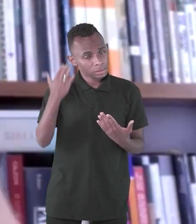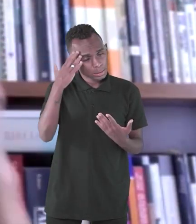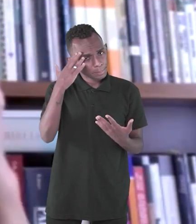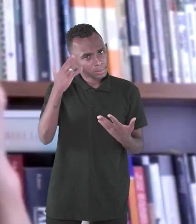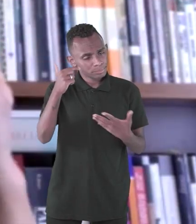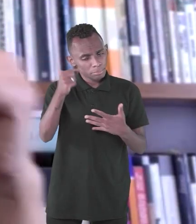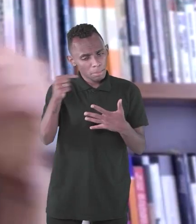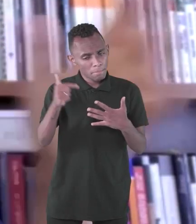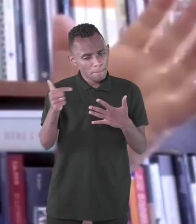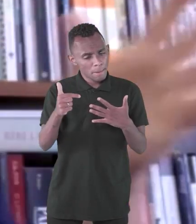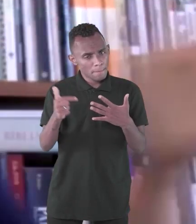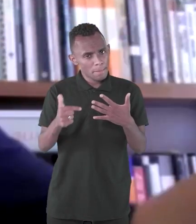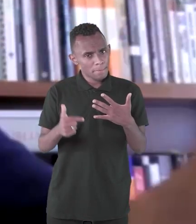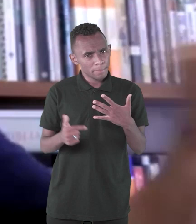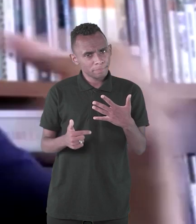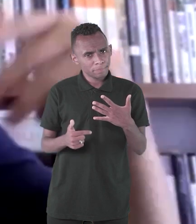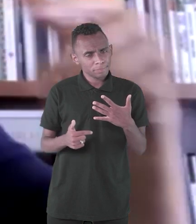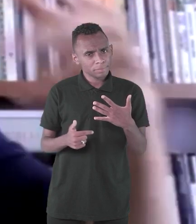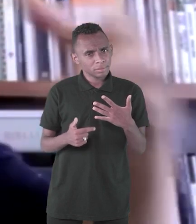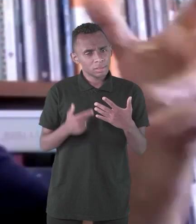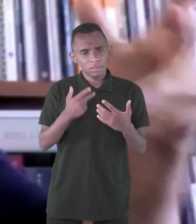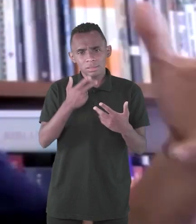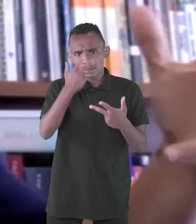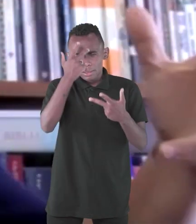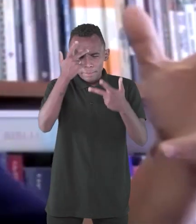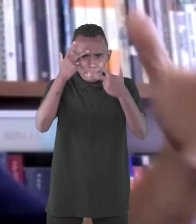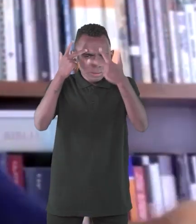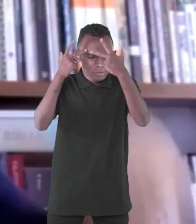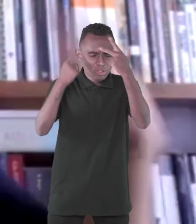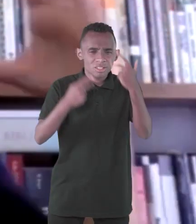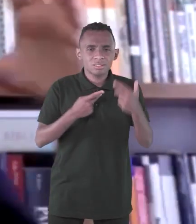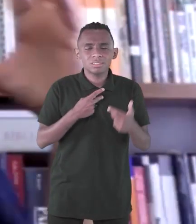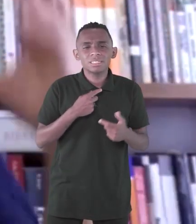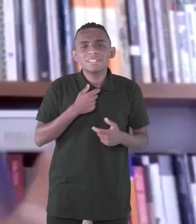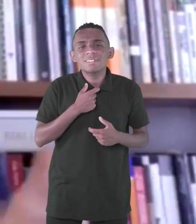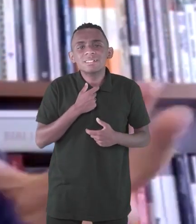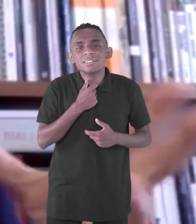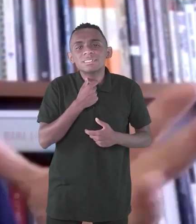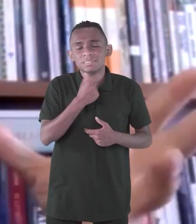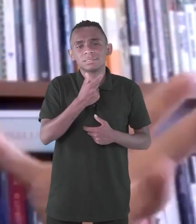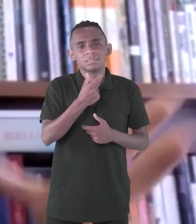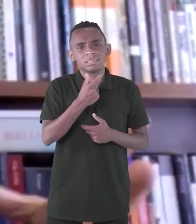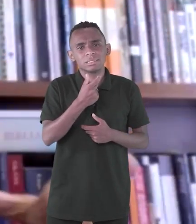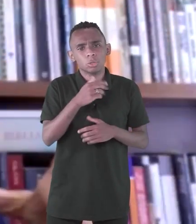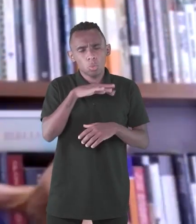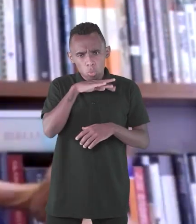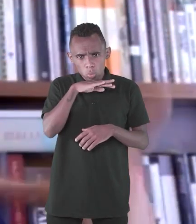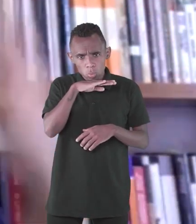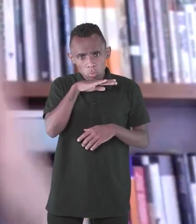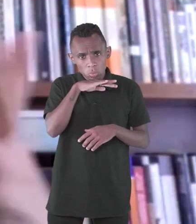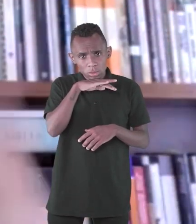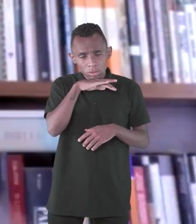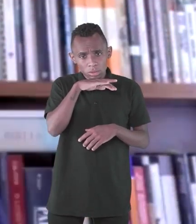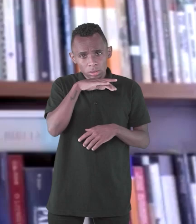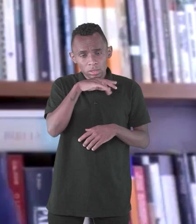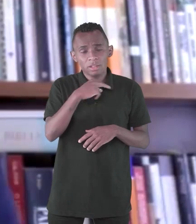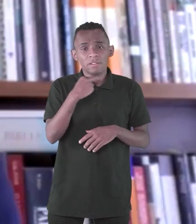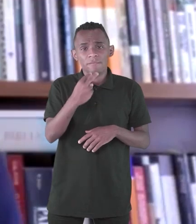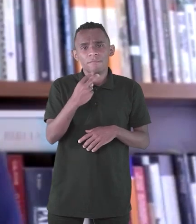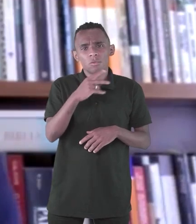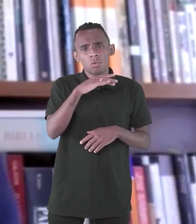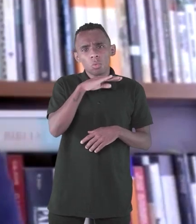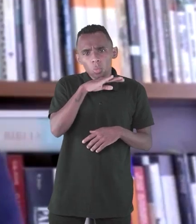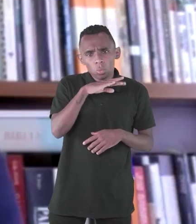é, sabe? Os desafinados também têm um coração. Vamos mostrar isso. Vamos mostrar isso.